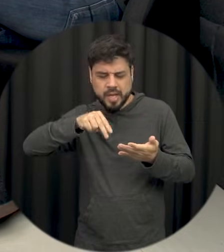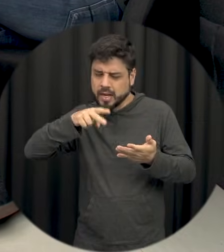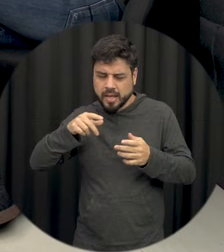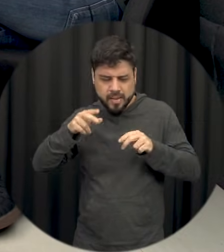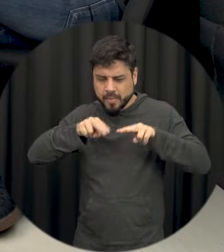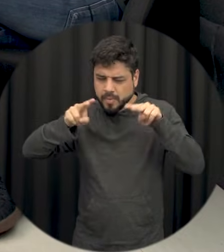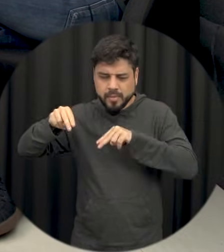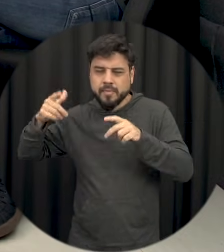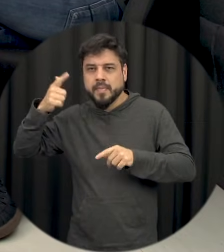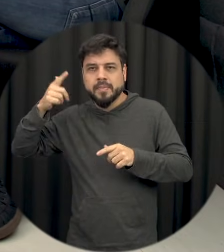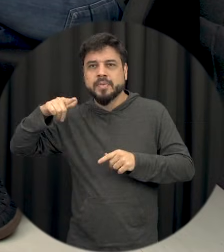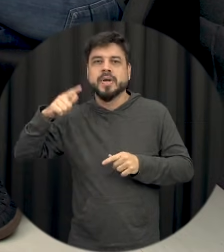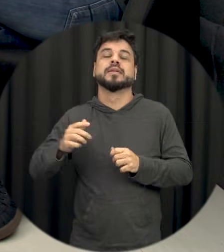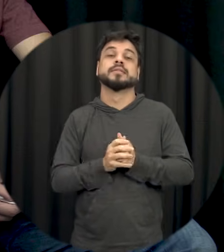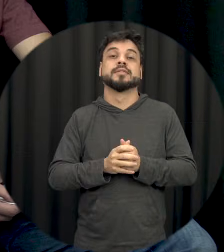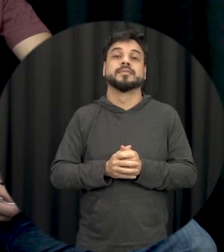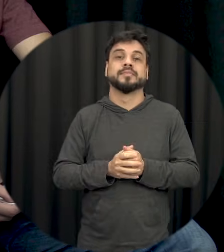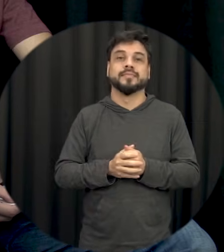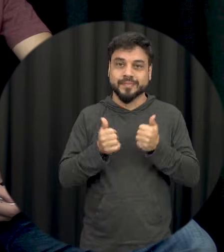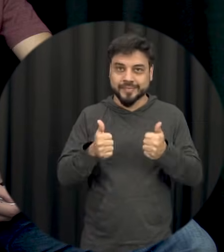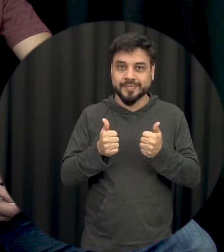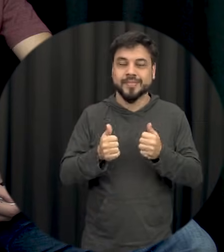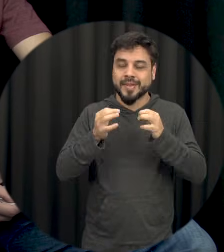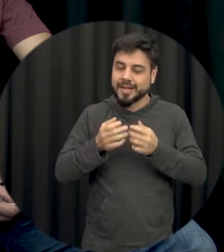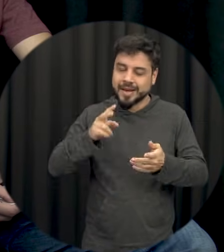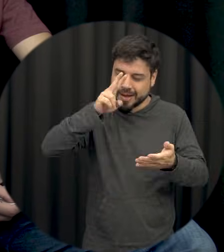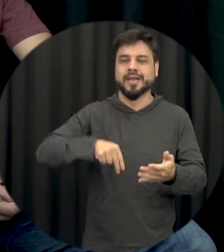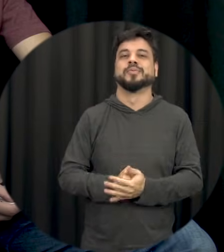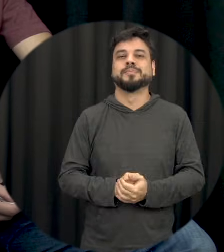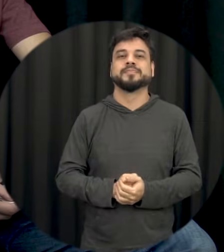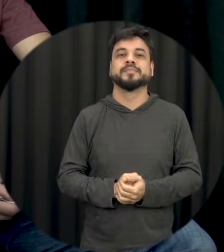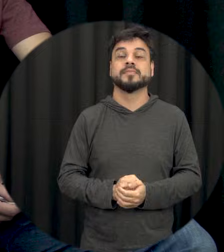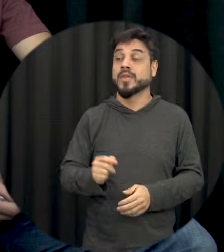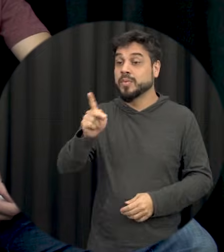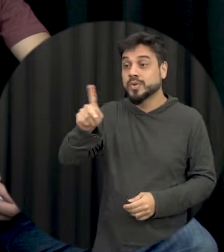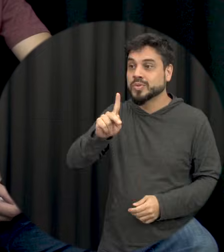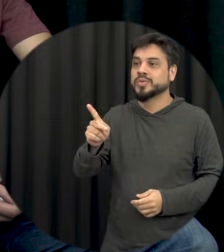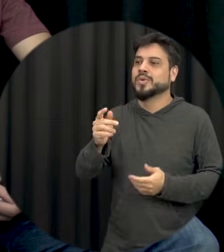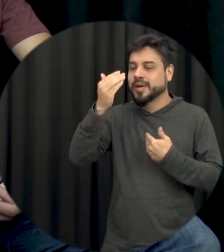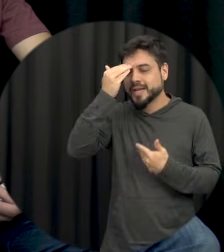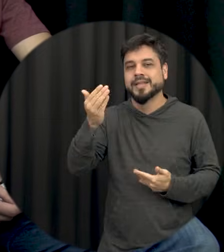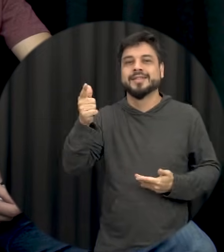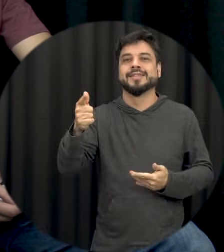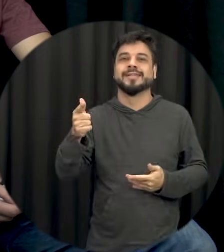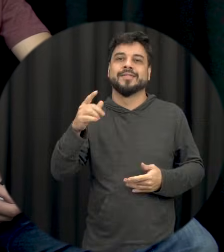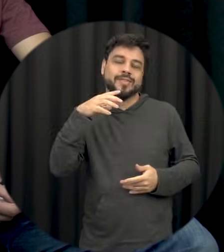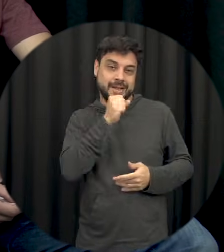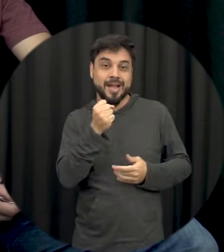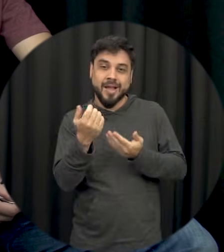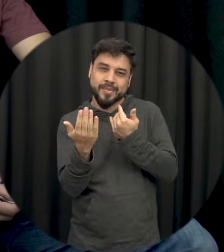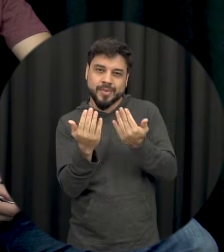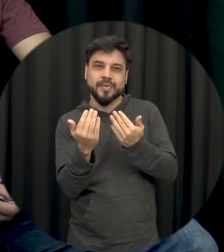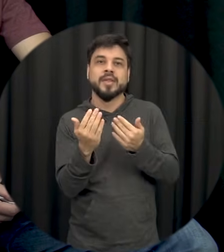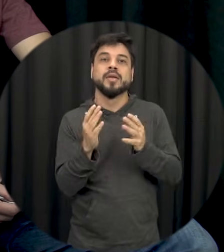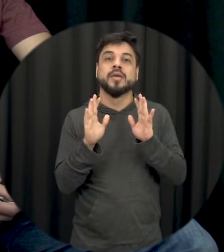leiam. Professor, agradeço a vinda ao nosso programa, foi rápido. Imagino que tenha mais